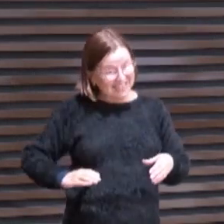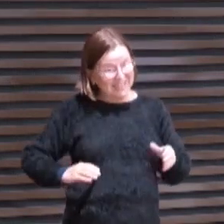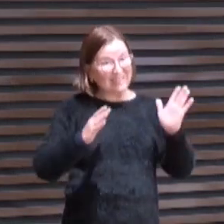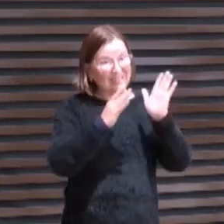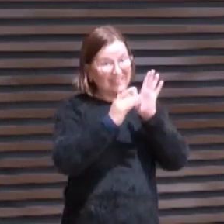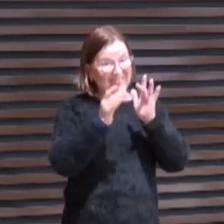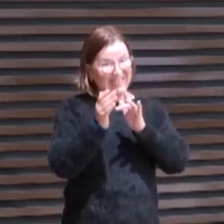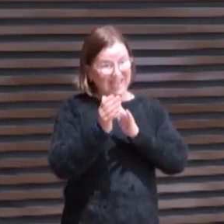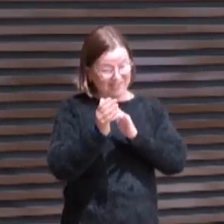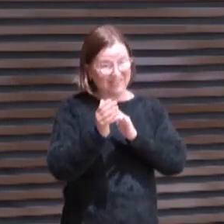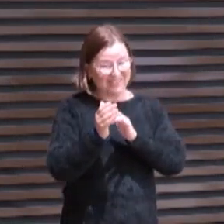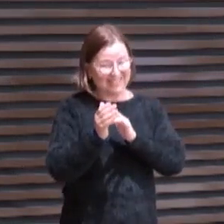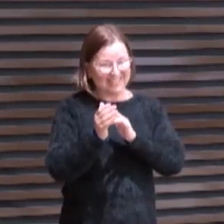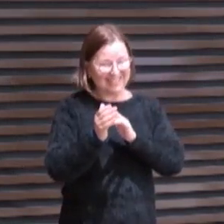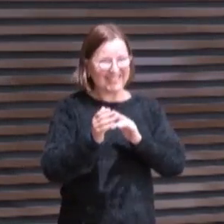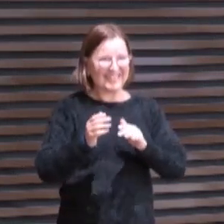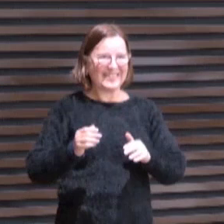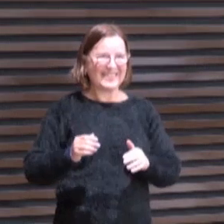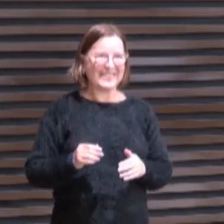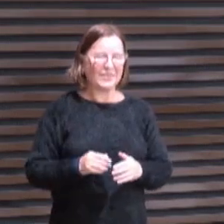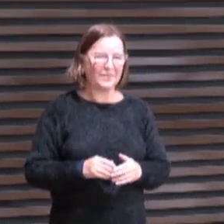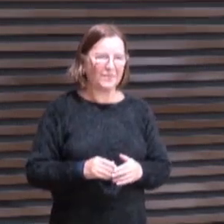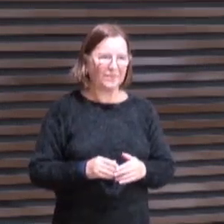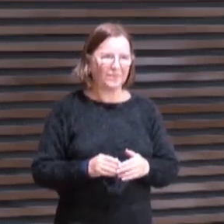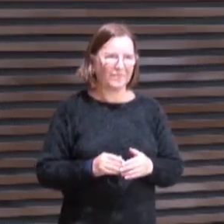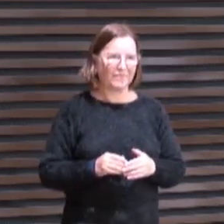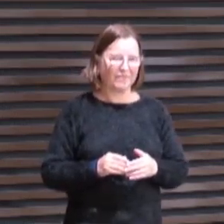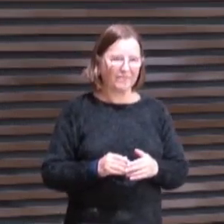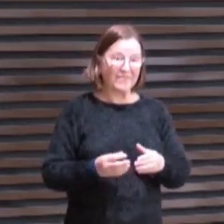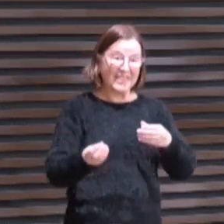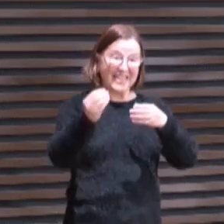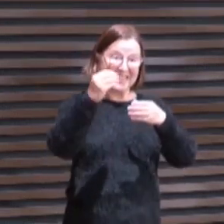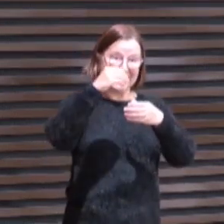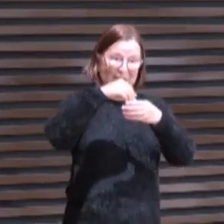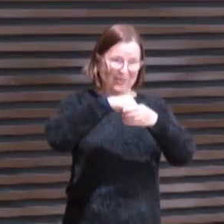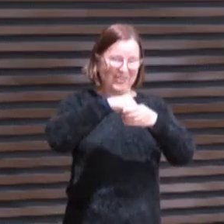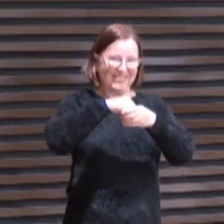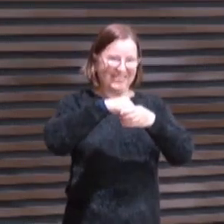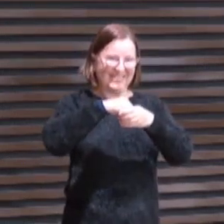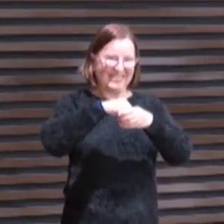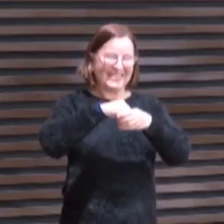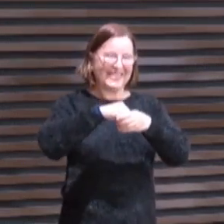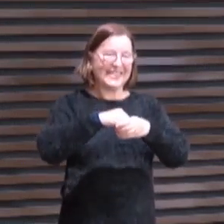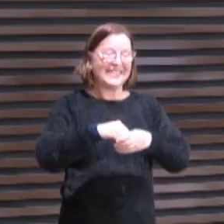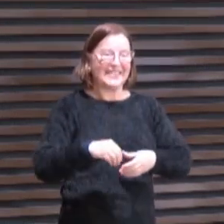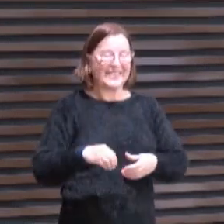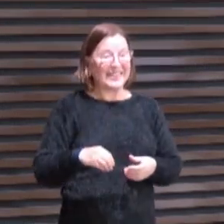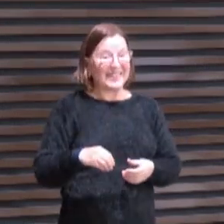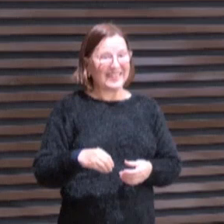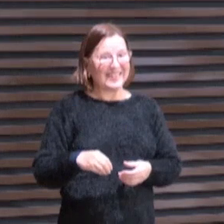é a preposição em que você põe aqui. O em aqui é para dentro de. Batizados